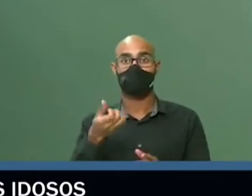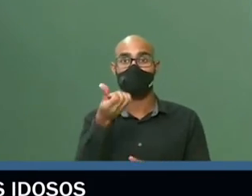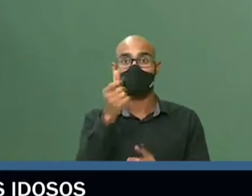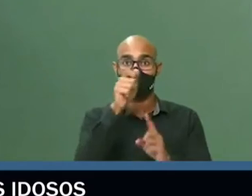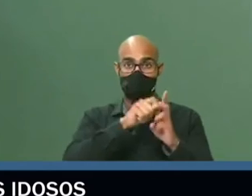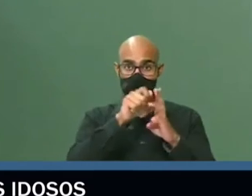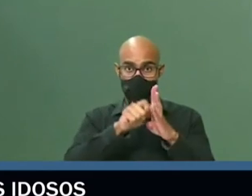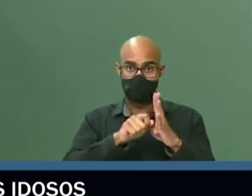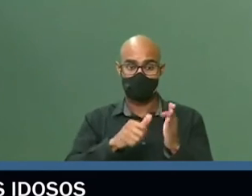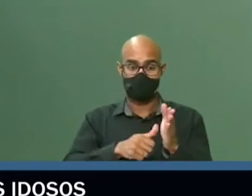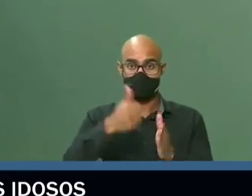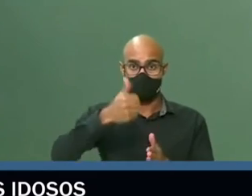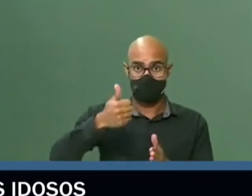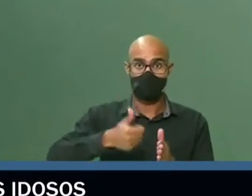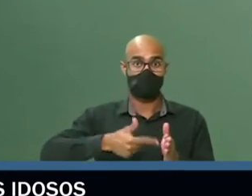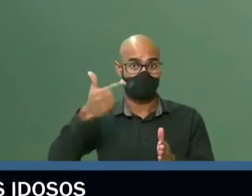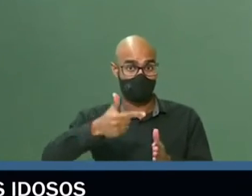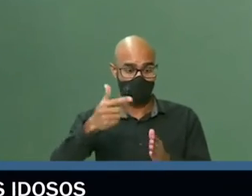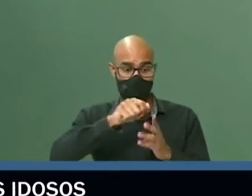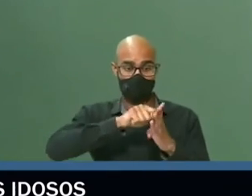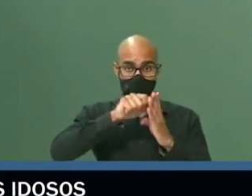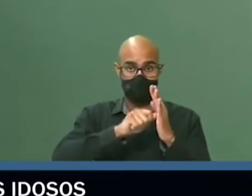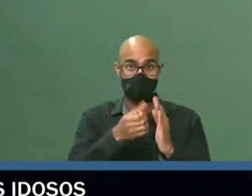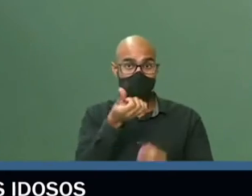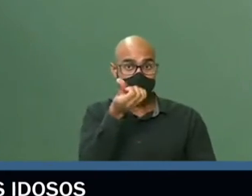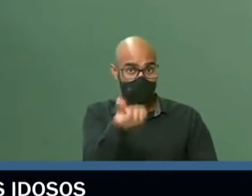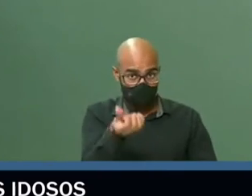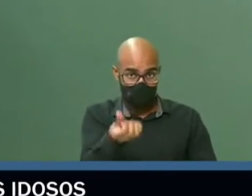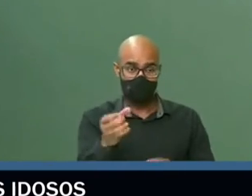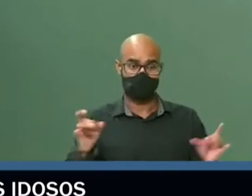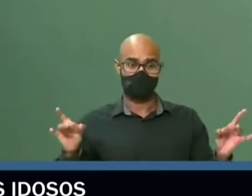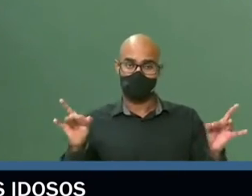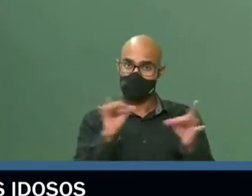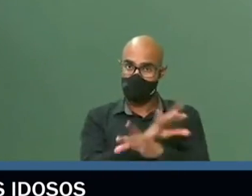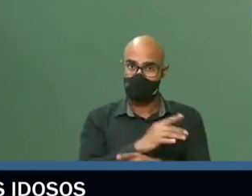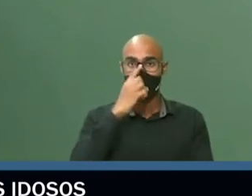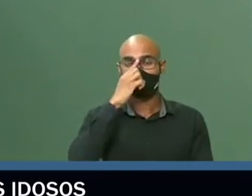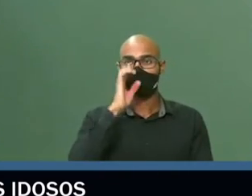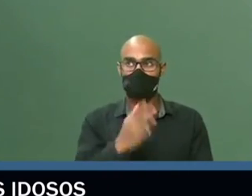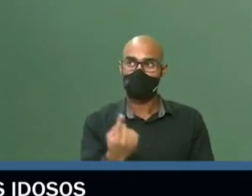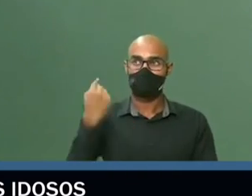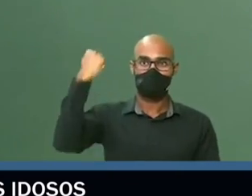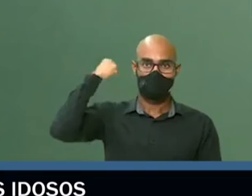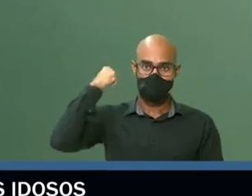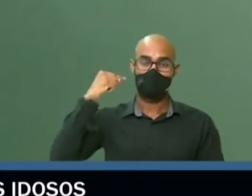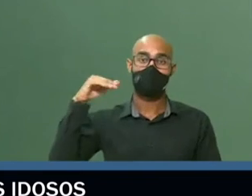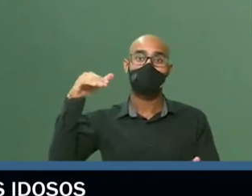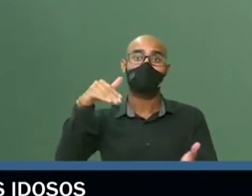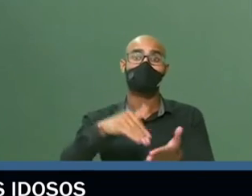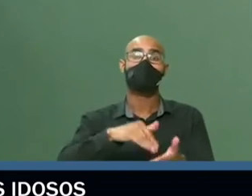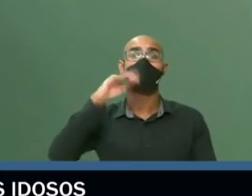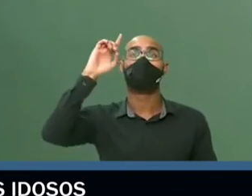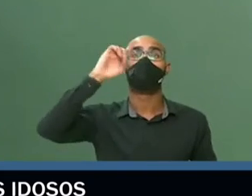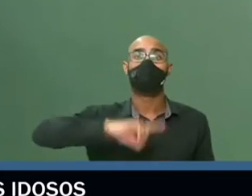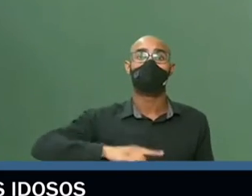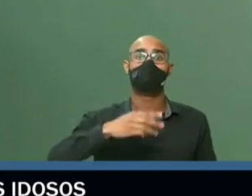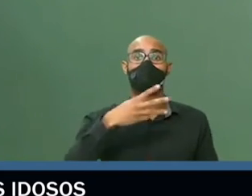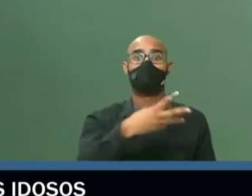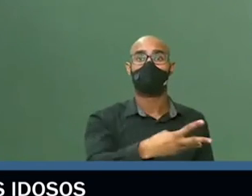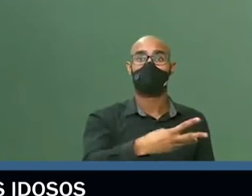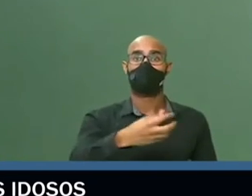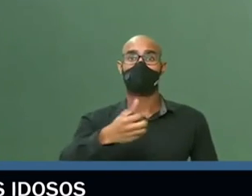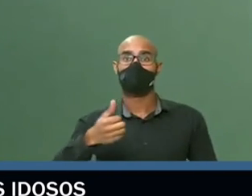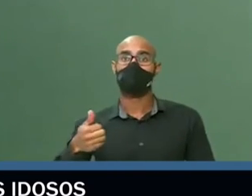6 meses. Ou seja, os que tomaram as duas doses de vacinas até o dia 31